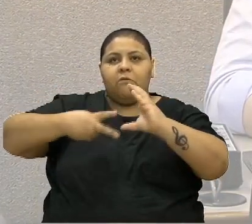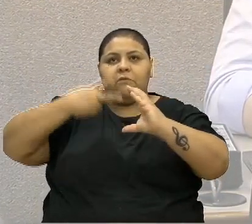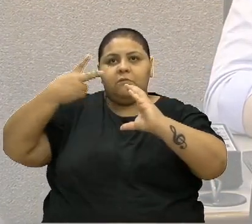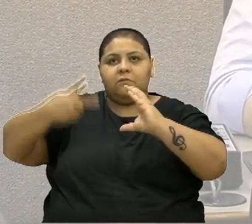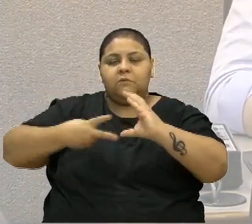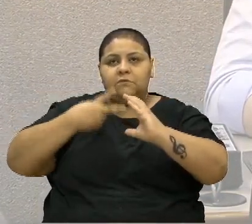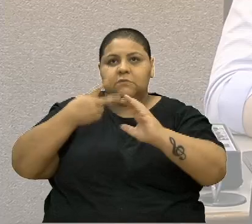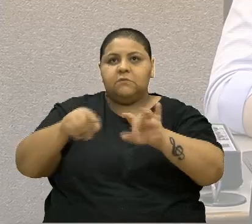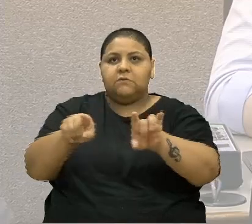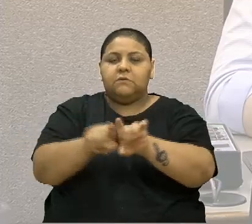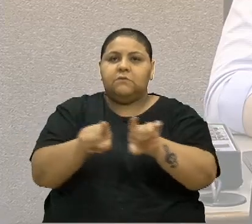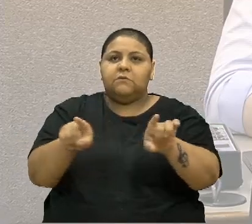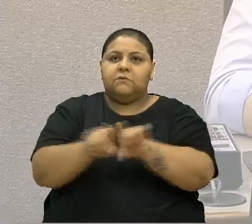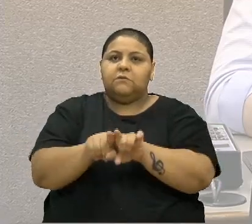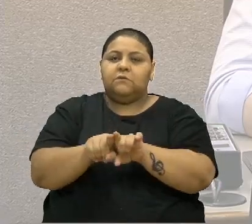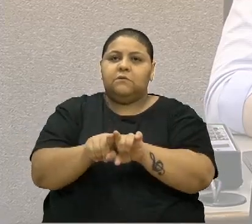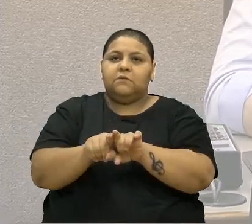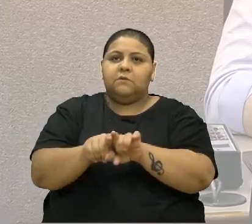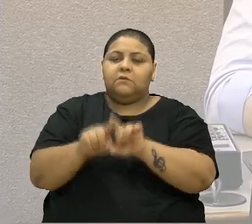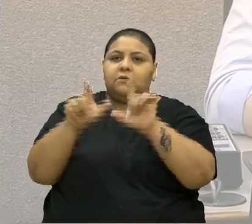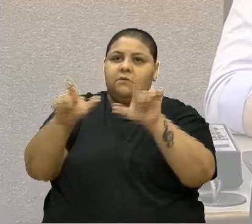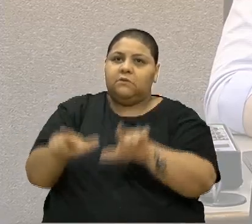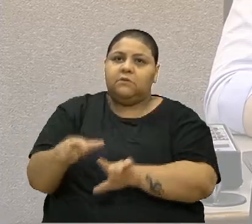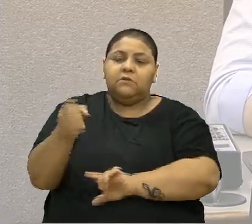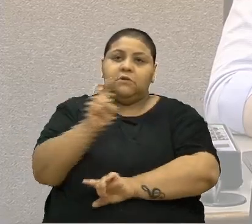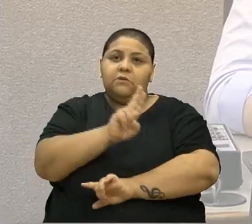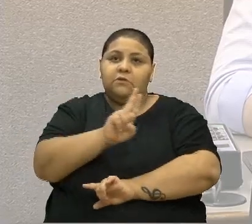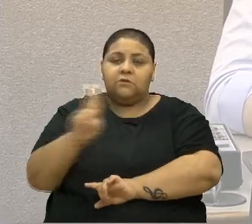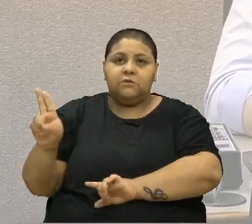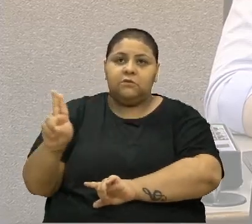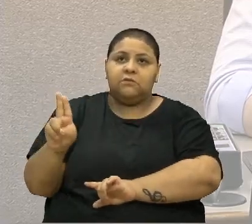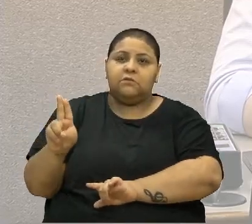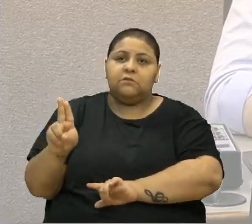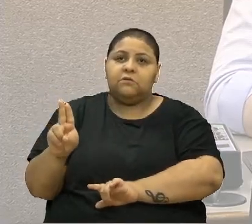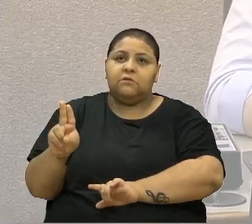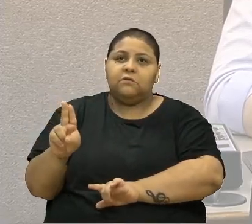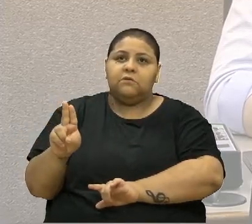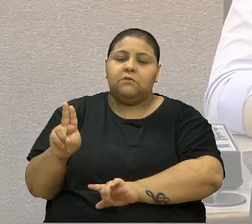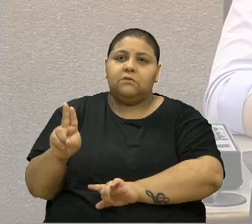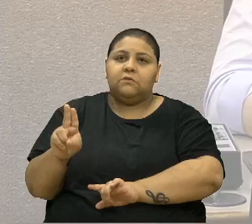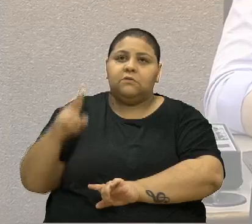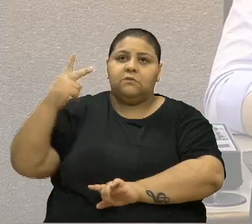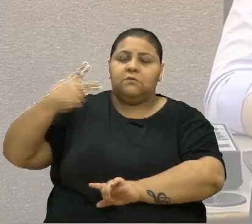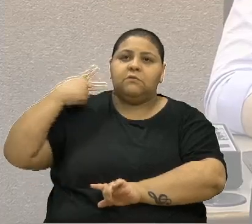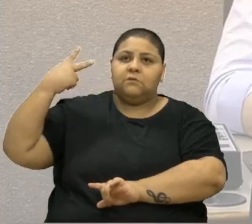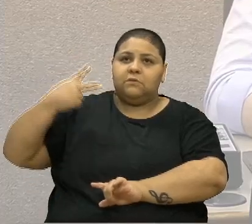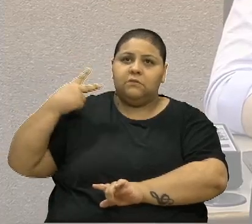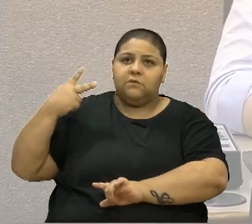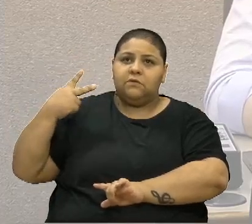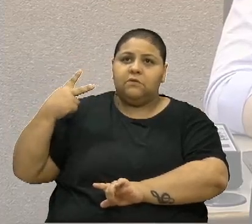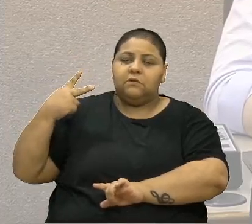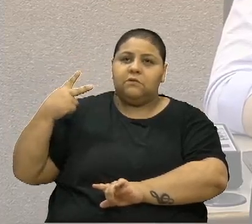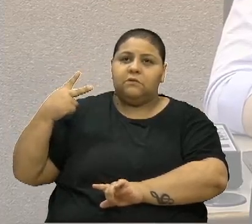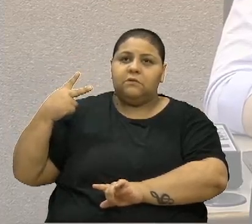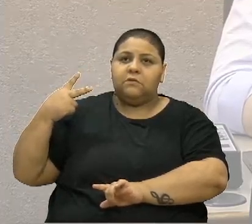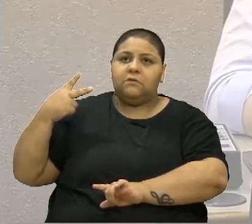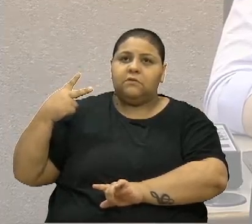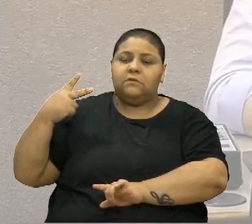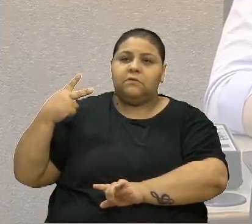Vereadores de Caxias do Sul é palco de nomes de grande expressão política. Pessoas que se